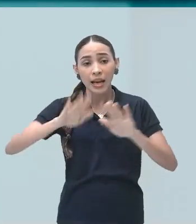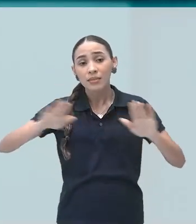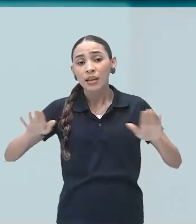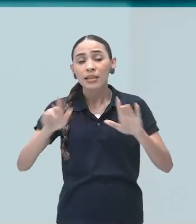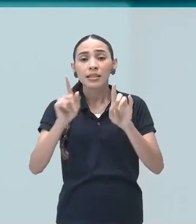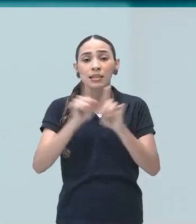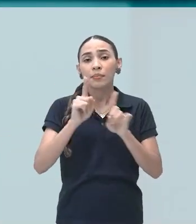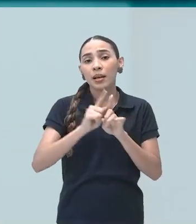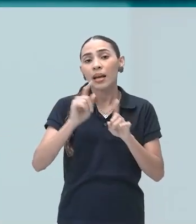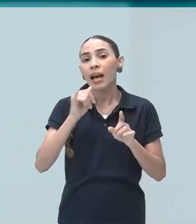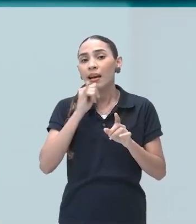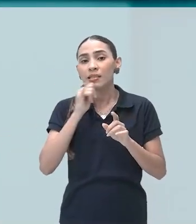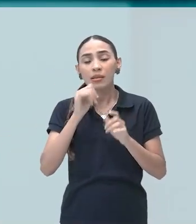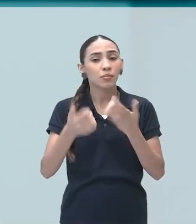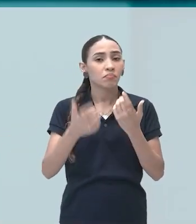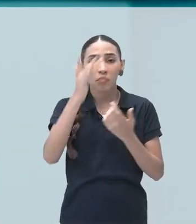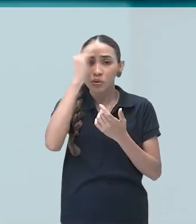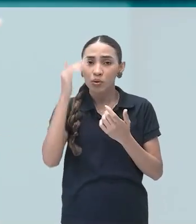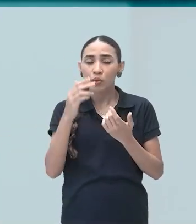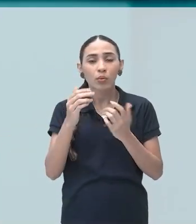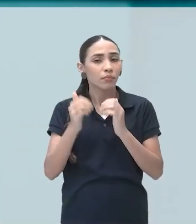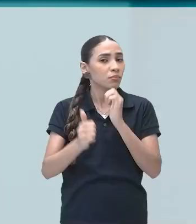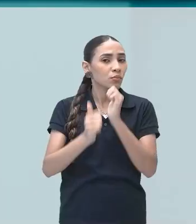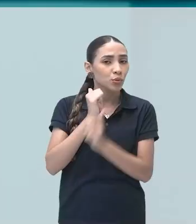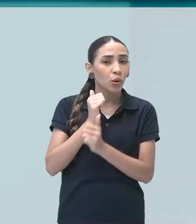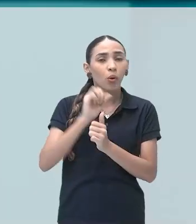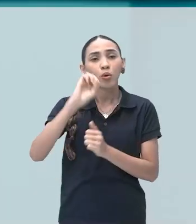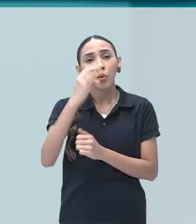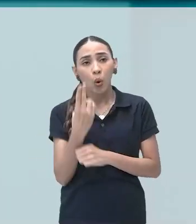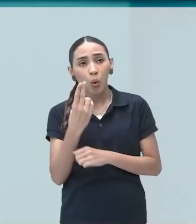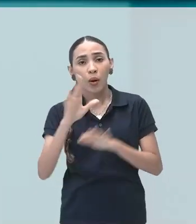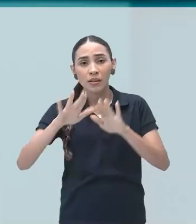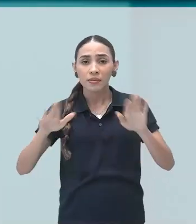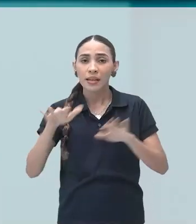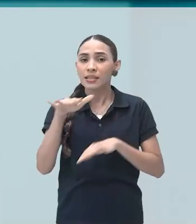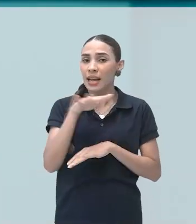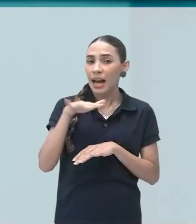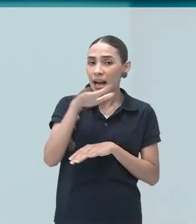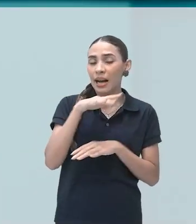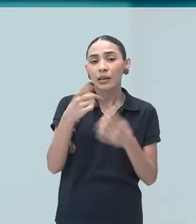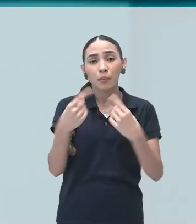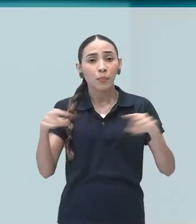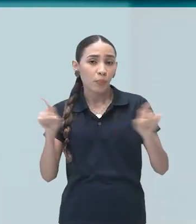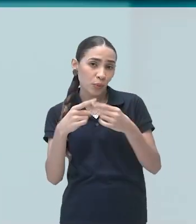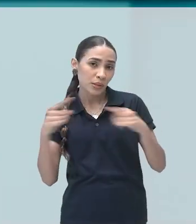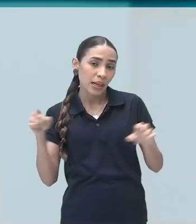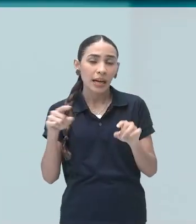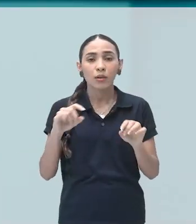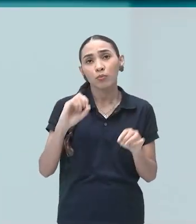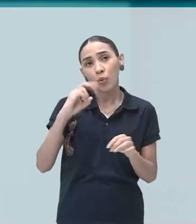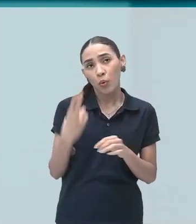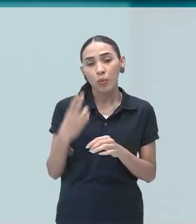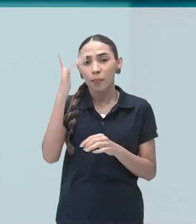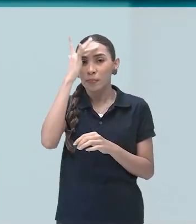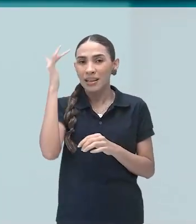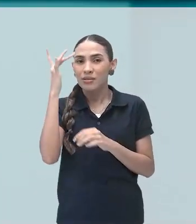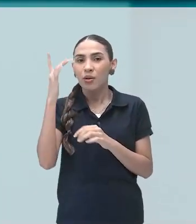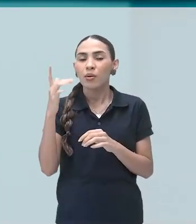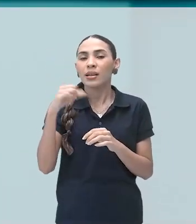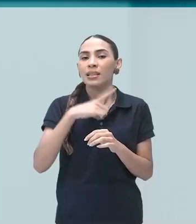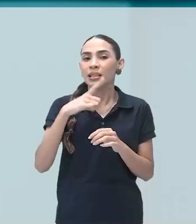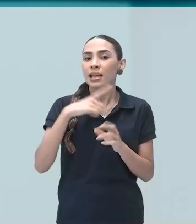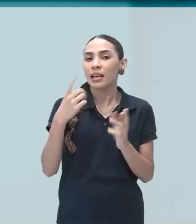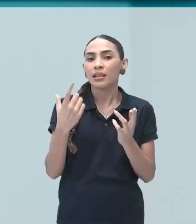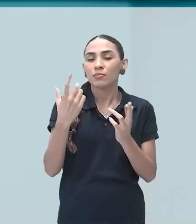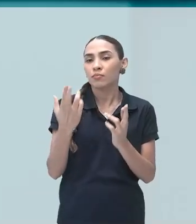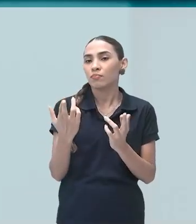é um desportista, às vezes é alguém do meio musical, às vezes é alguém que exerce um cargo